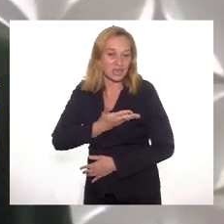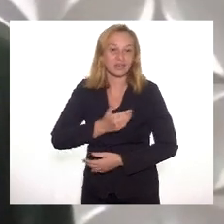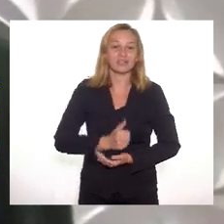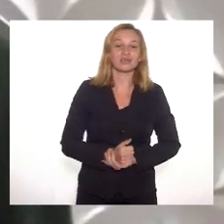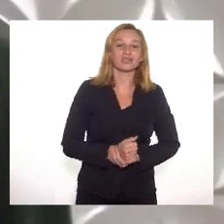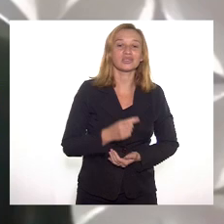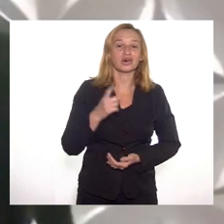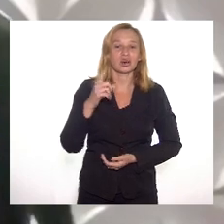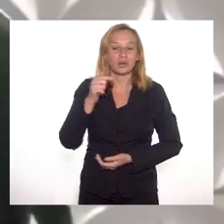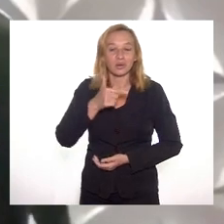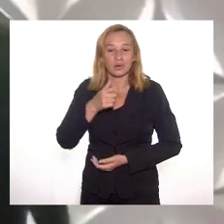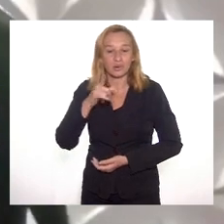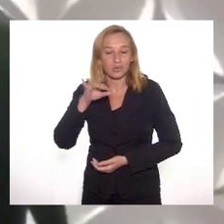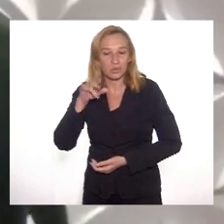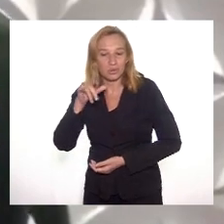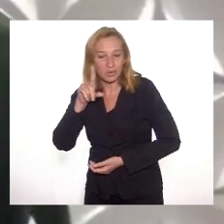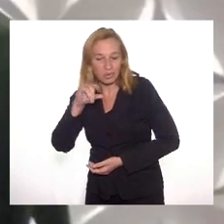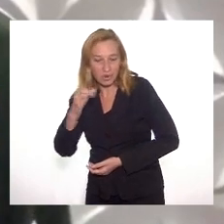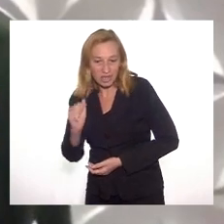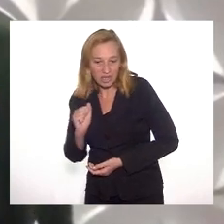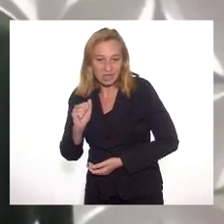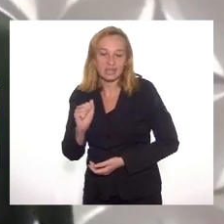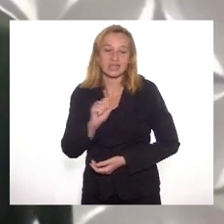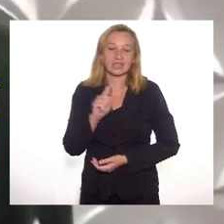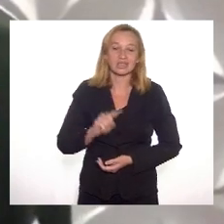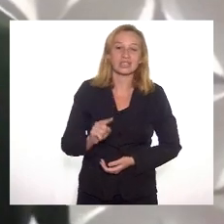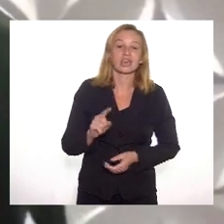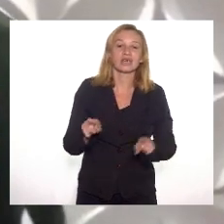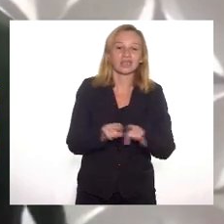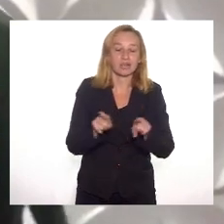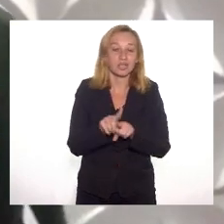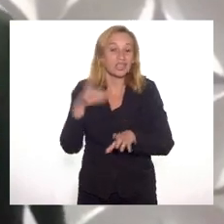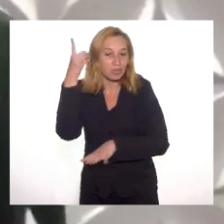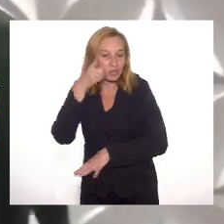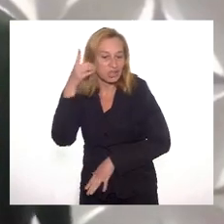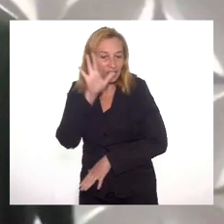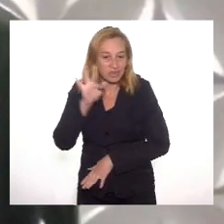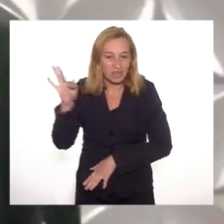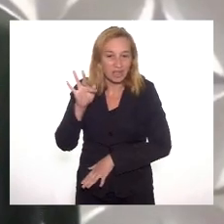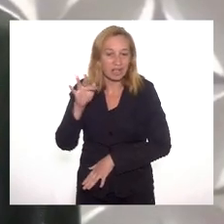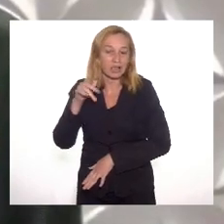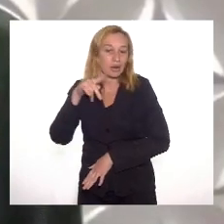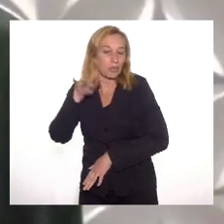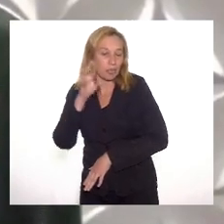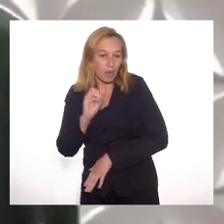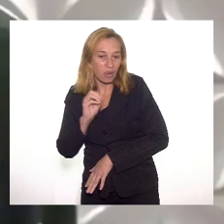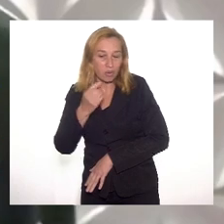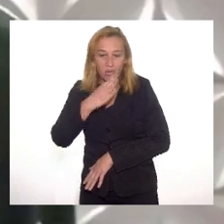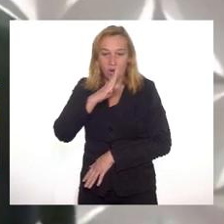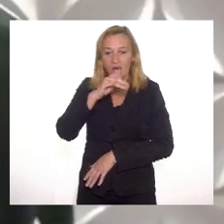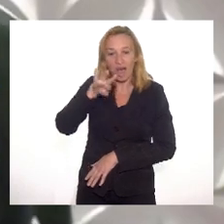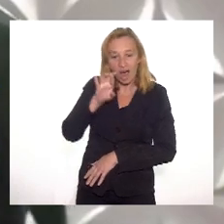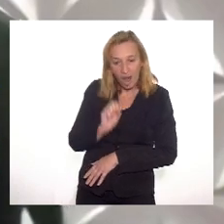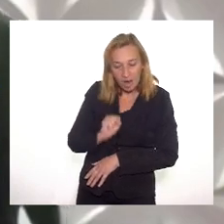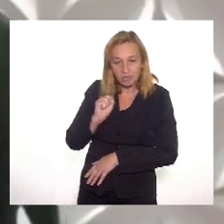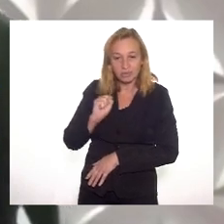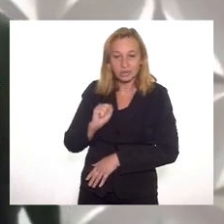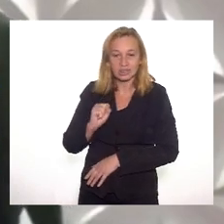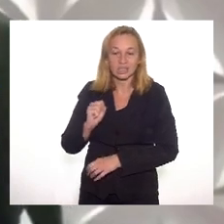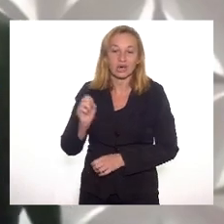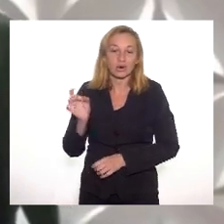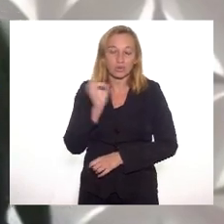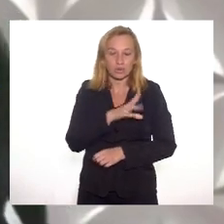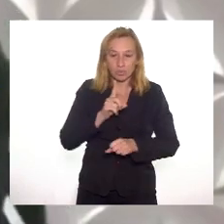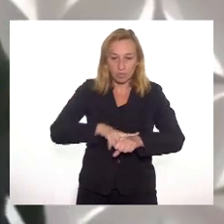Sérgio Fernandes, aos nossos queridíssimos deputados federais, Paulo Ramos, que até a última legislatura estava conosco,